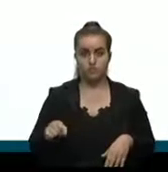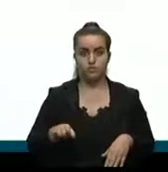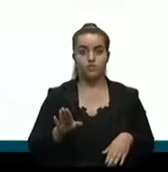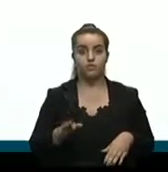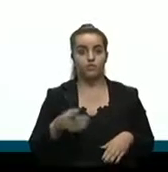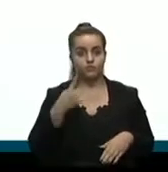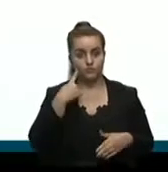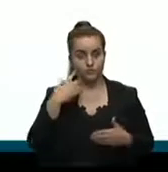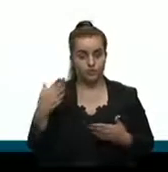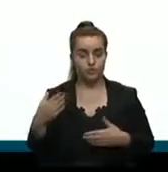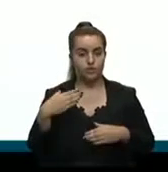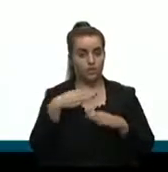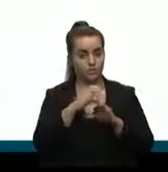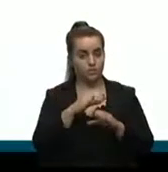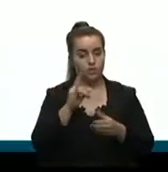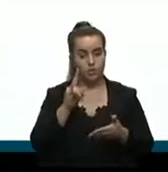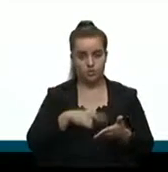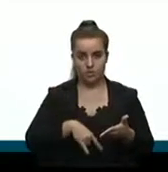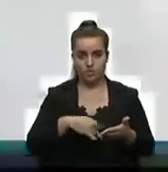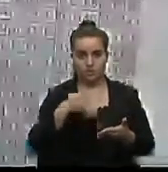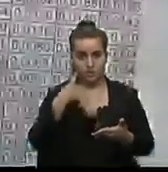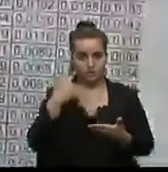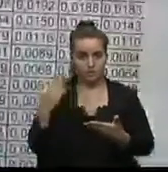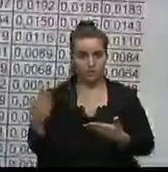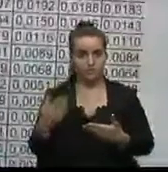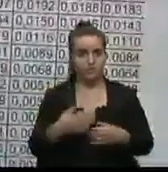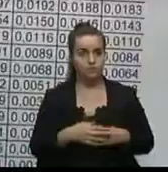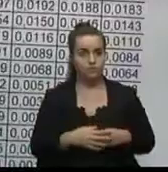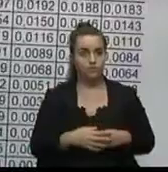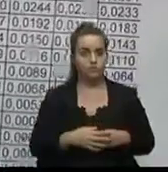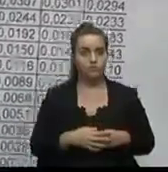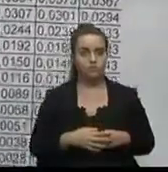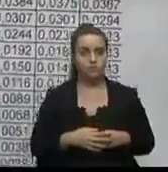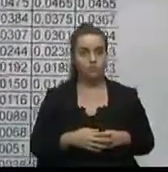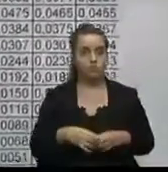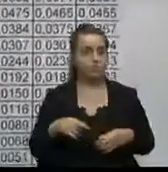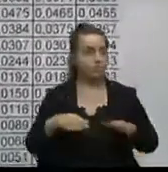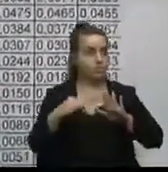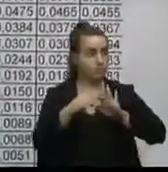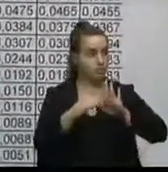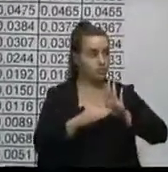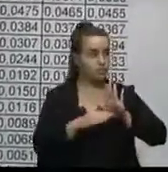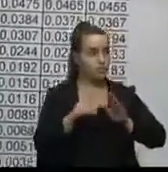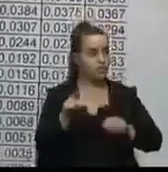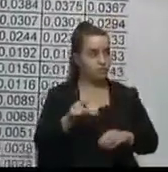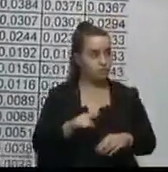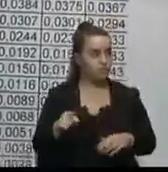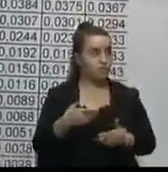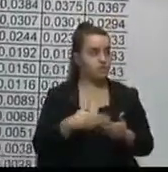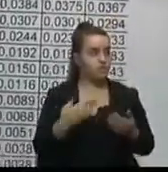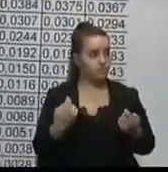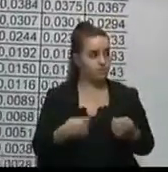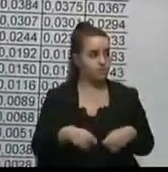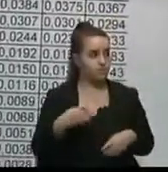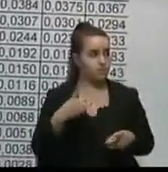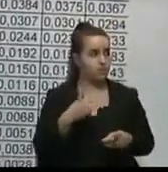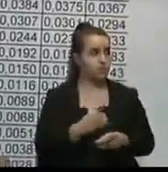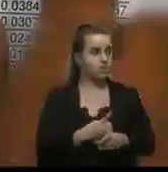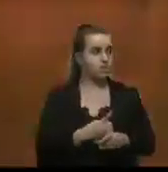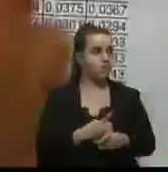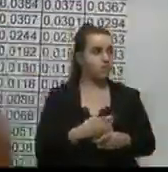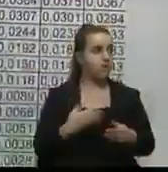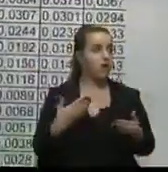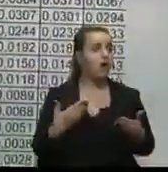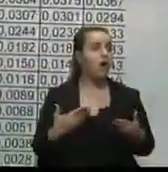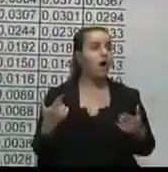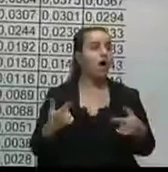Então, acompanhe comigo na câmera de documentos. Então, na tabela Z, você precisa localizar no centro